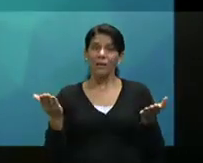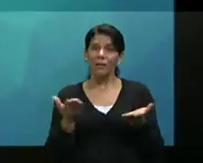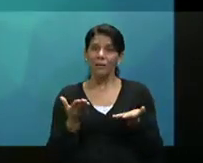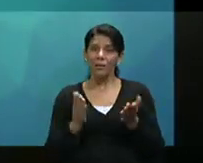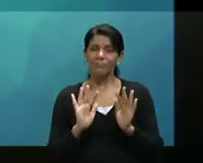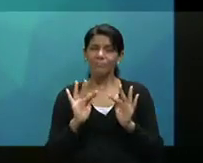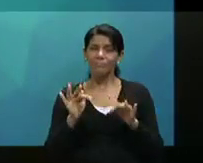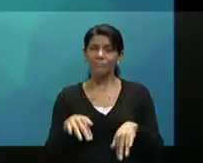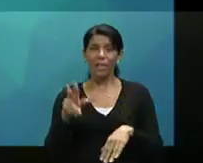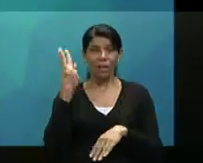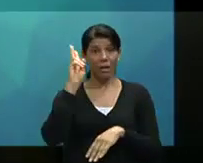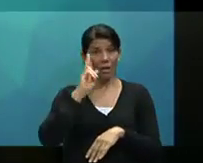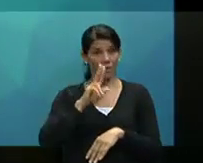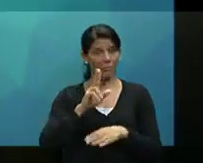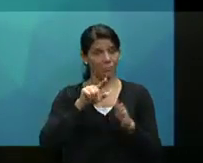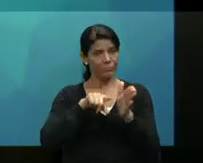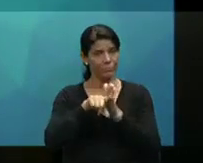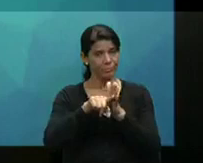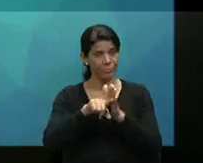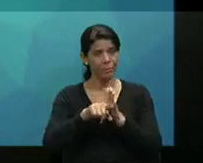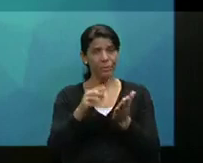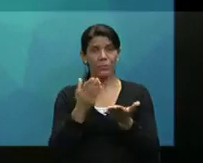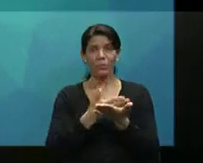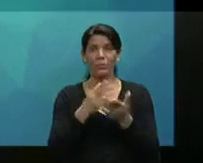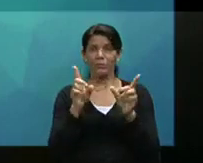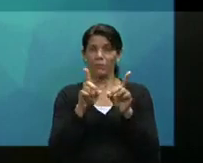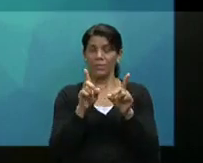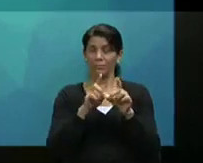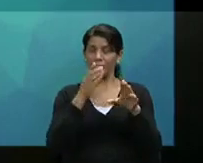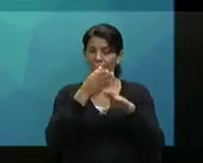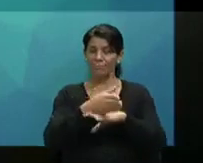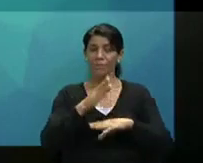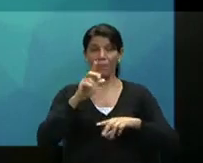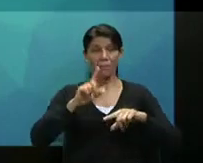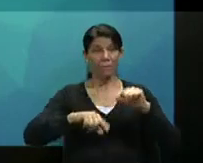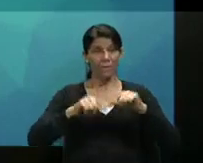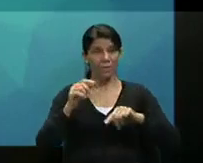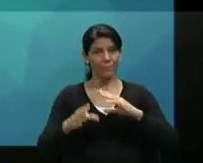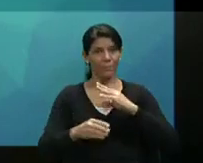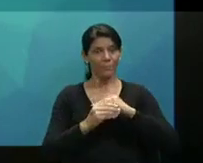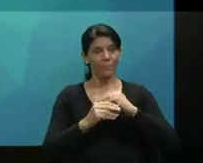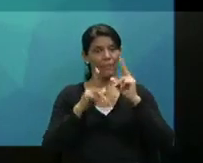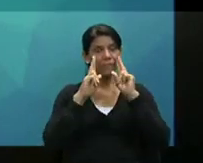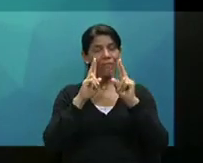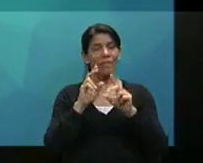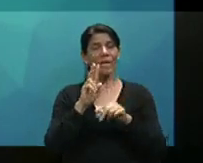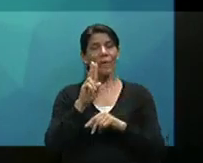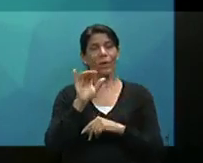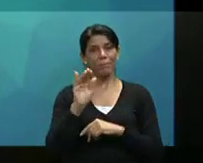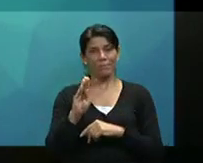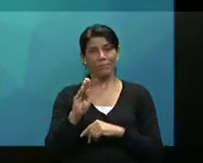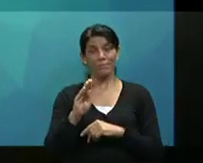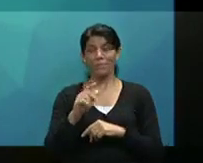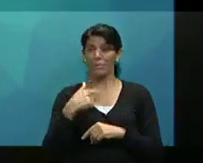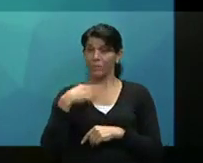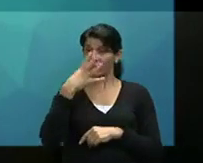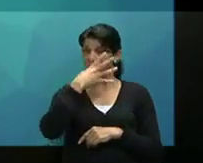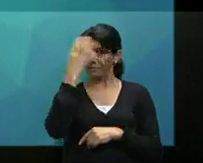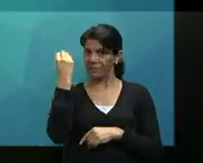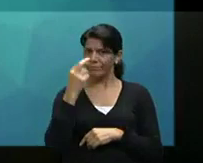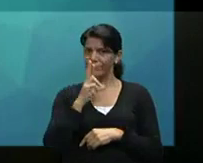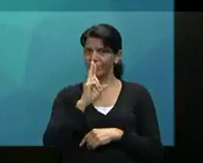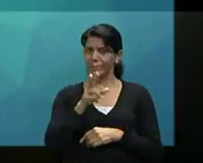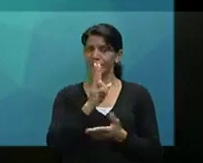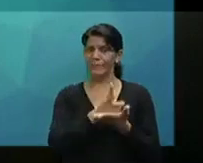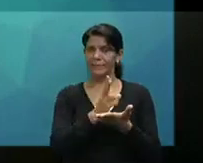aqui. Lembre-se de consultar o livro didático, acessar o material complementar e acompanhar as webaulas. E não se esqueça de